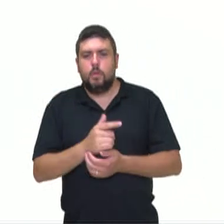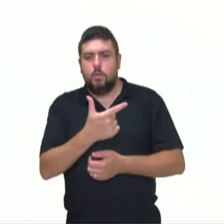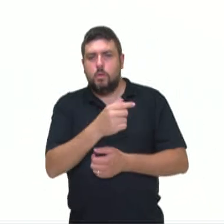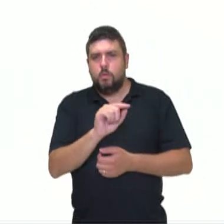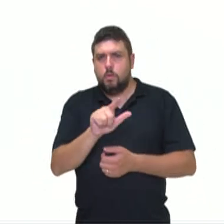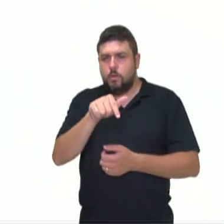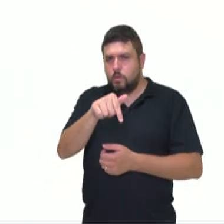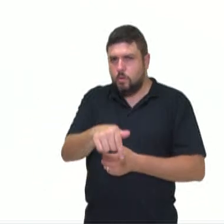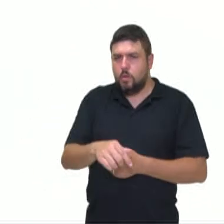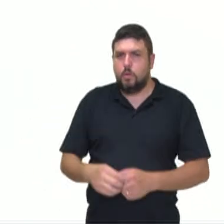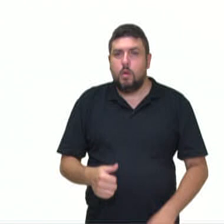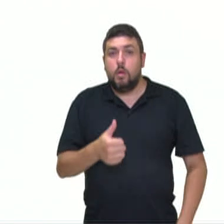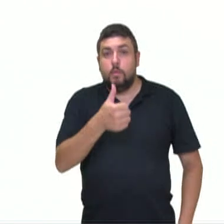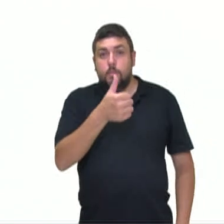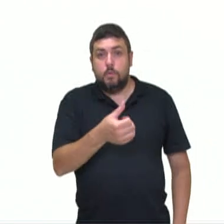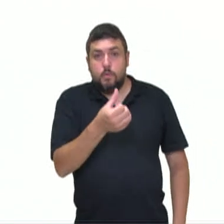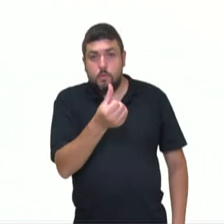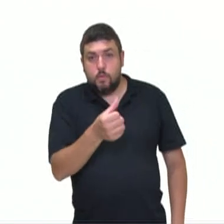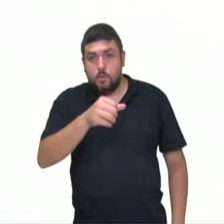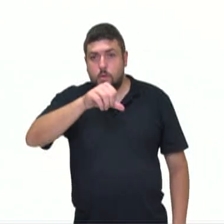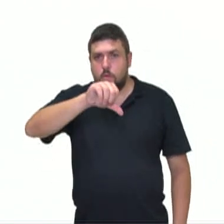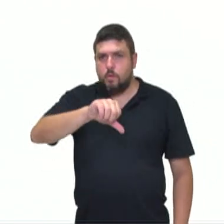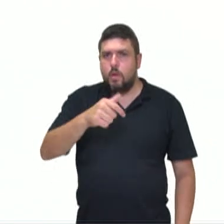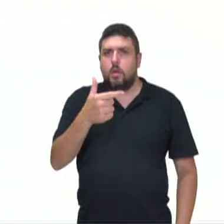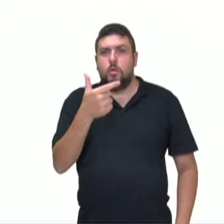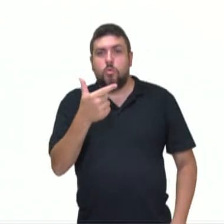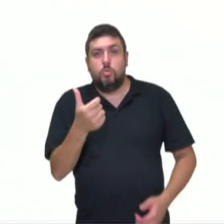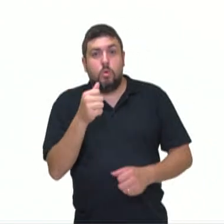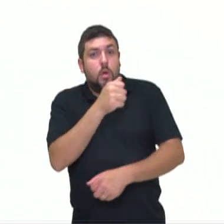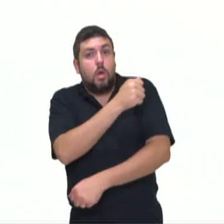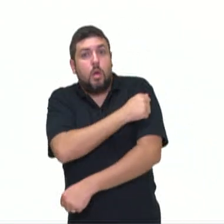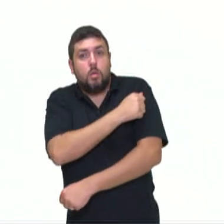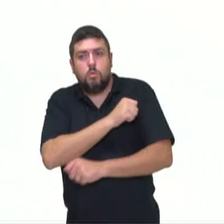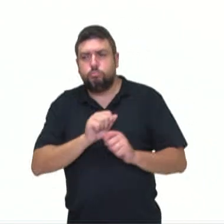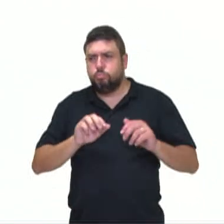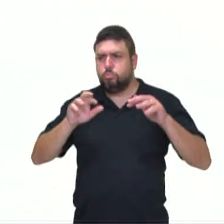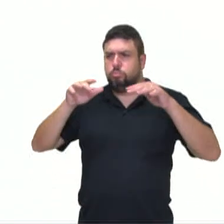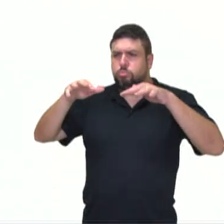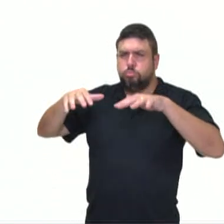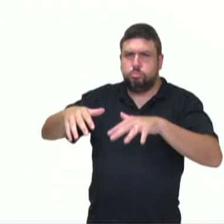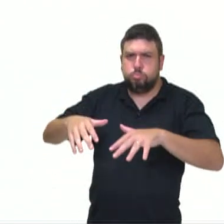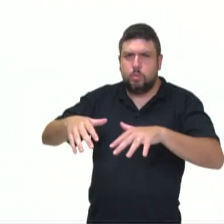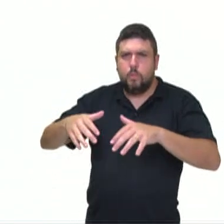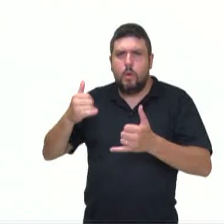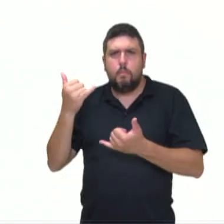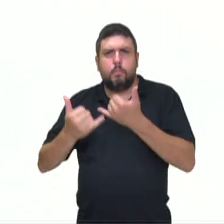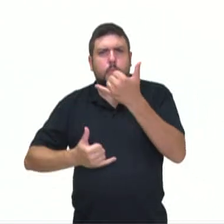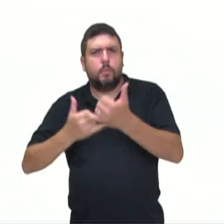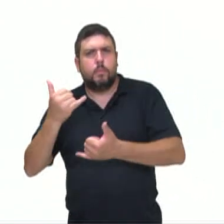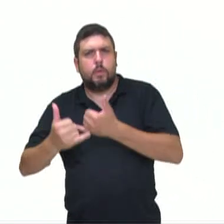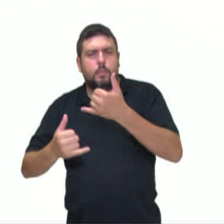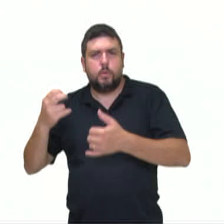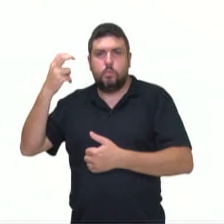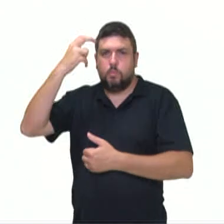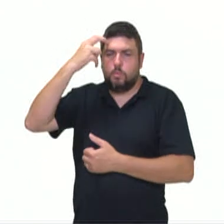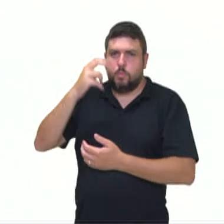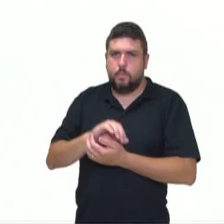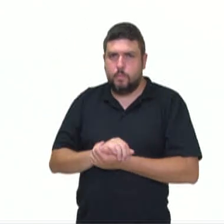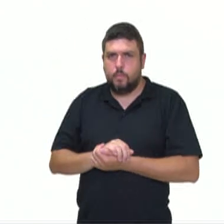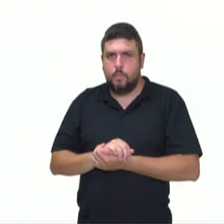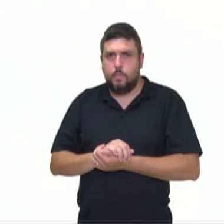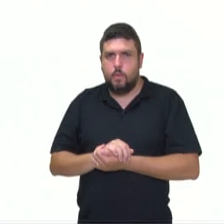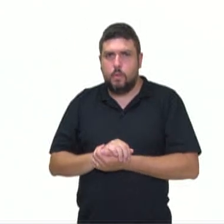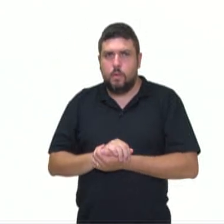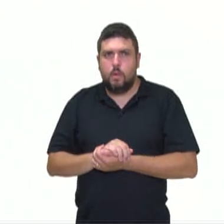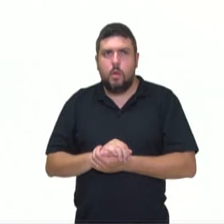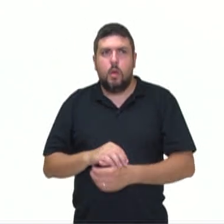2017, 1.692 estudantes participaram de uma gincana cultural. Em 2018, o número de participantes